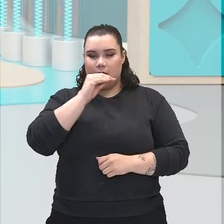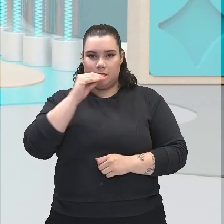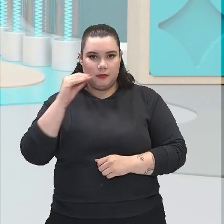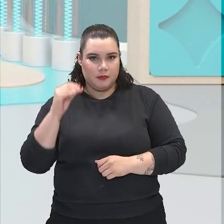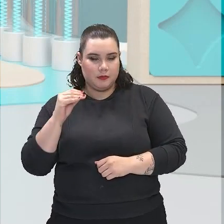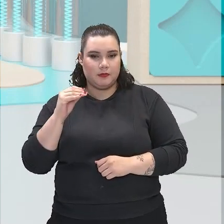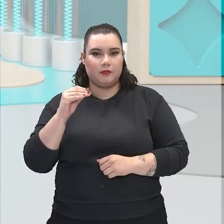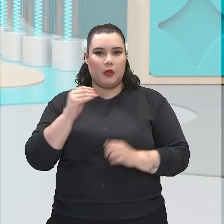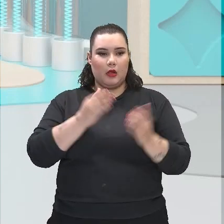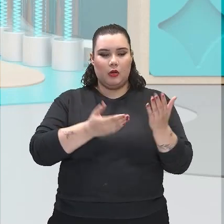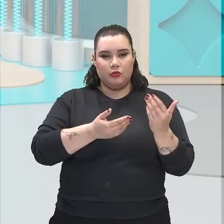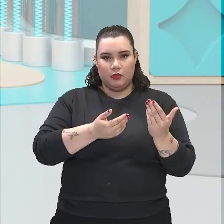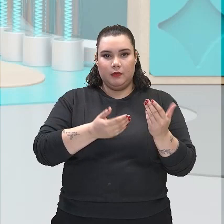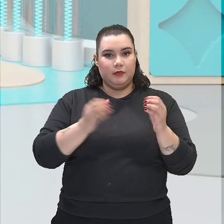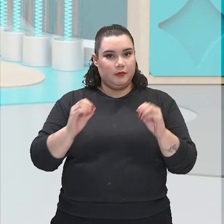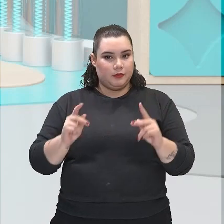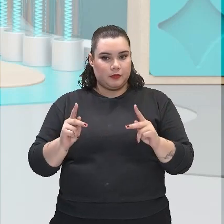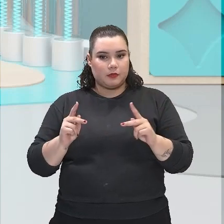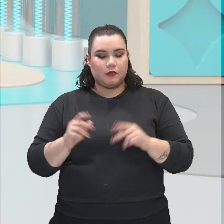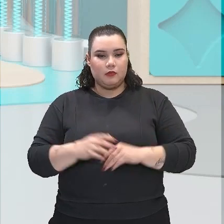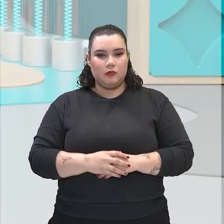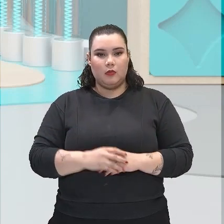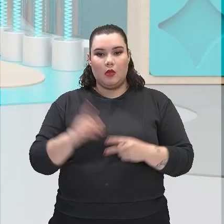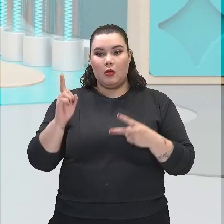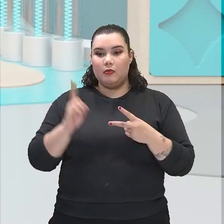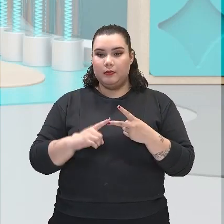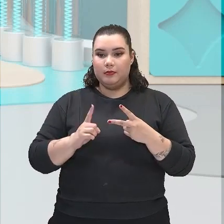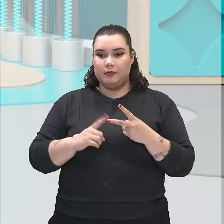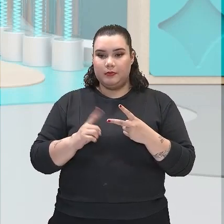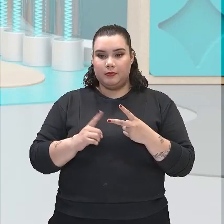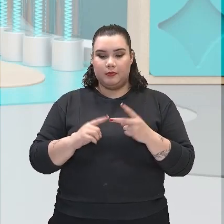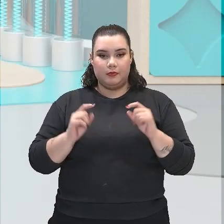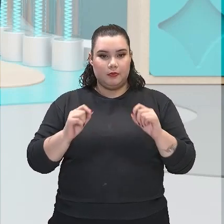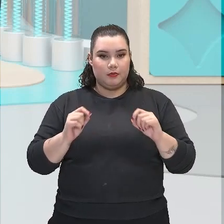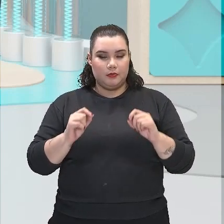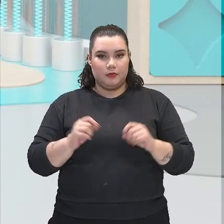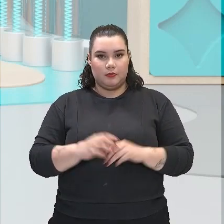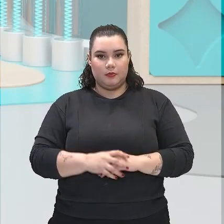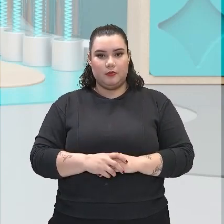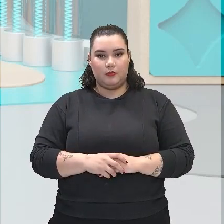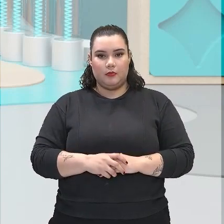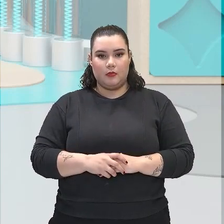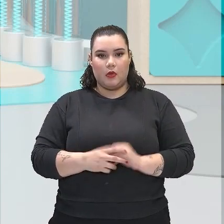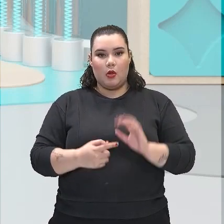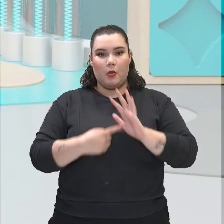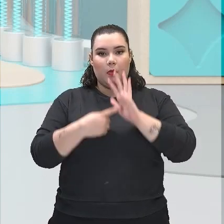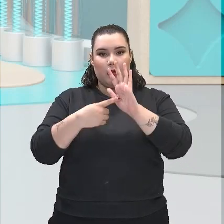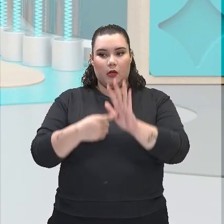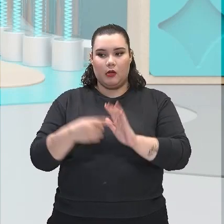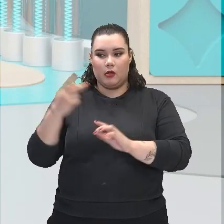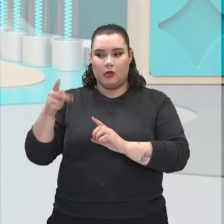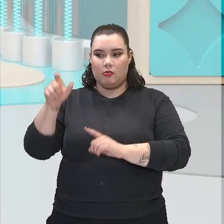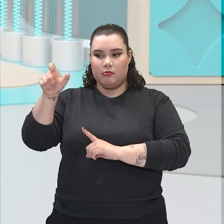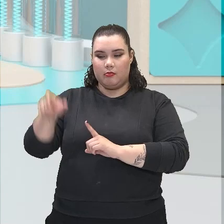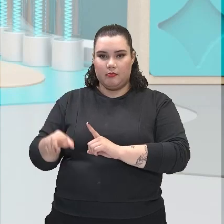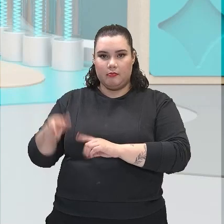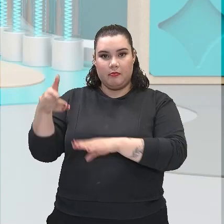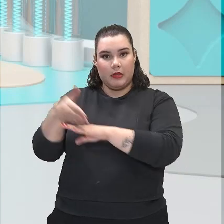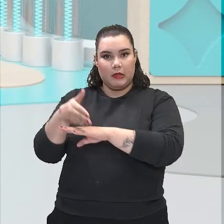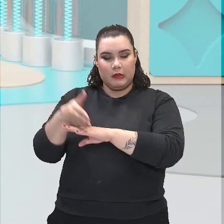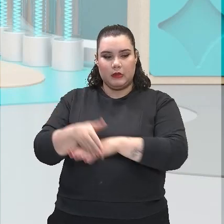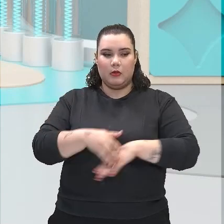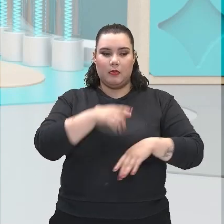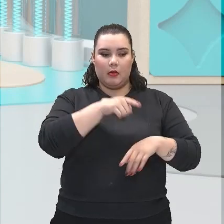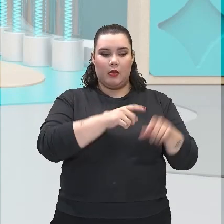os adolescentes, certo? Outro ponto importante nessa introdução foi exatamente a apresentação dos participantes. Vocês viram que